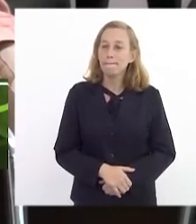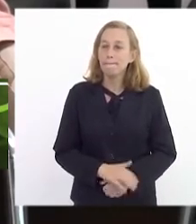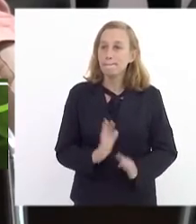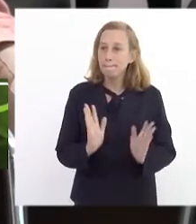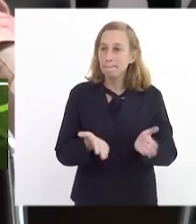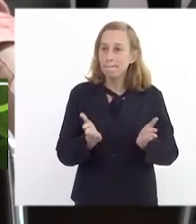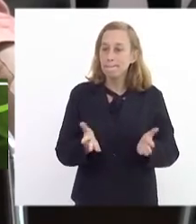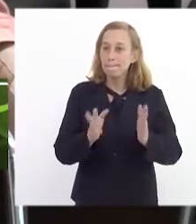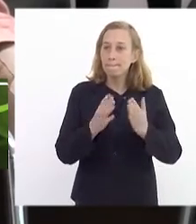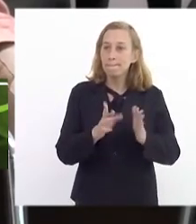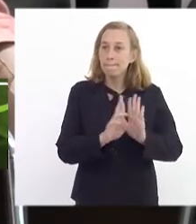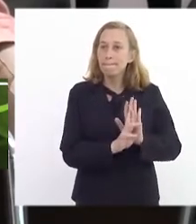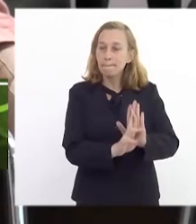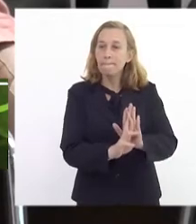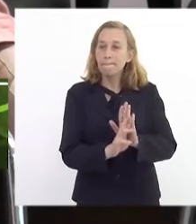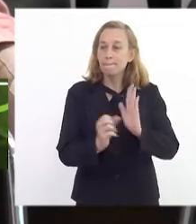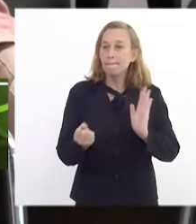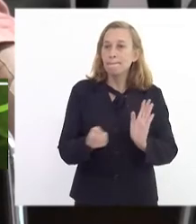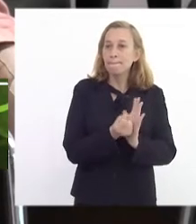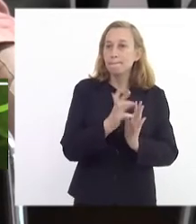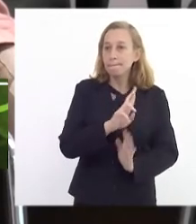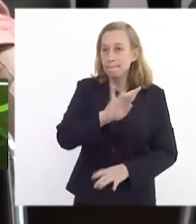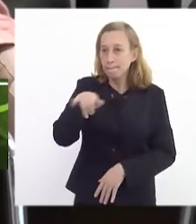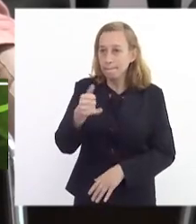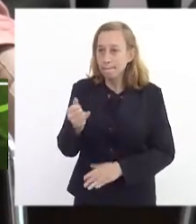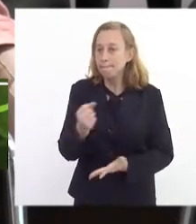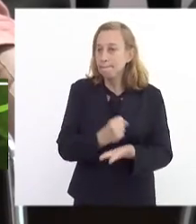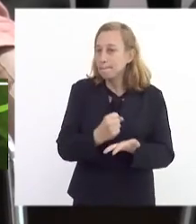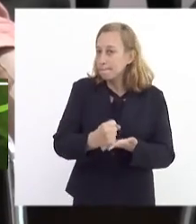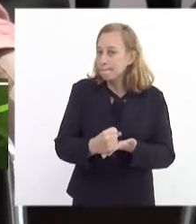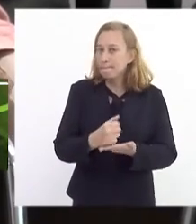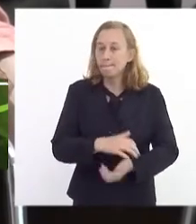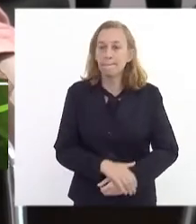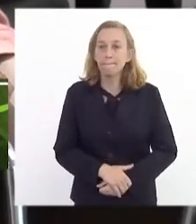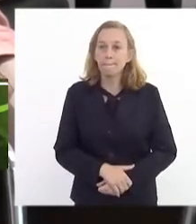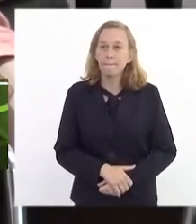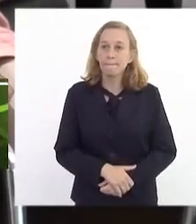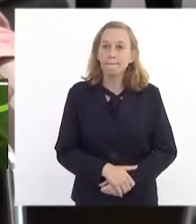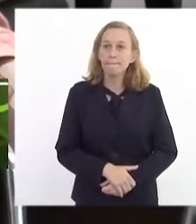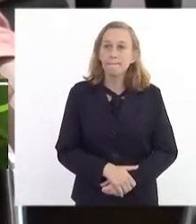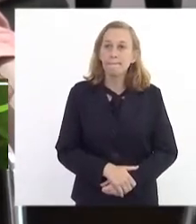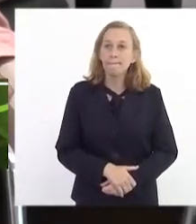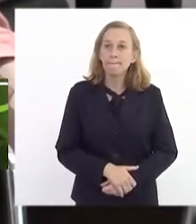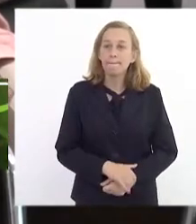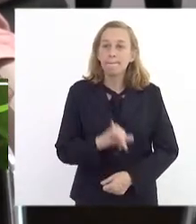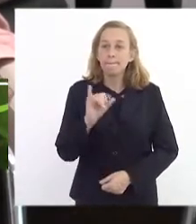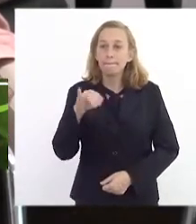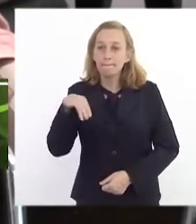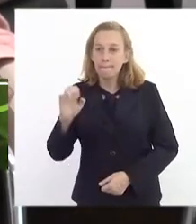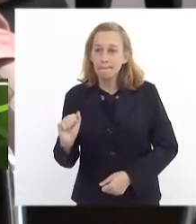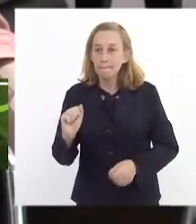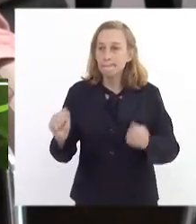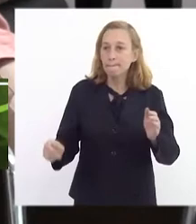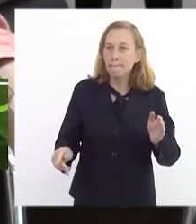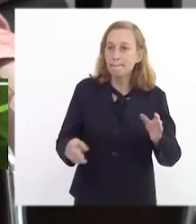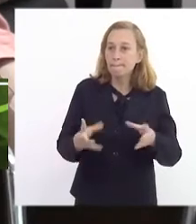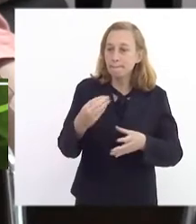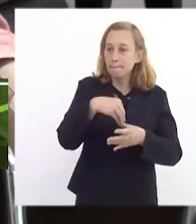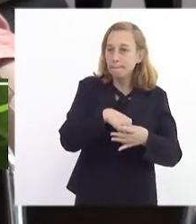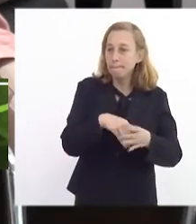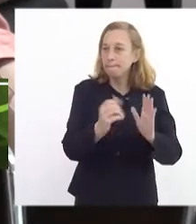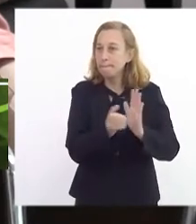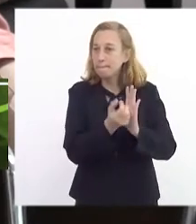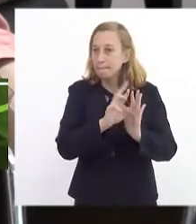é referente, né, ao Pacto RJ, aos contratos que estão com o INEA. Dentro do Pacto RJ são